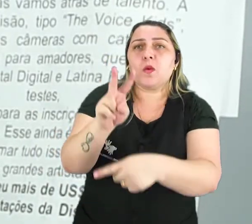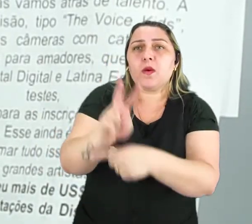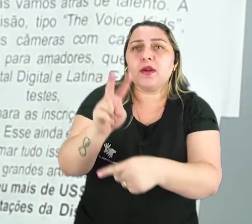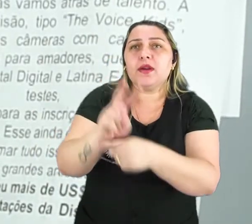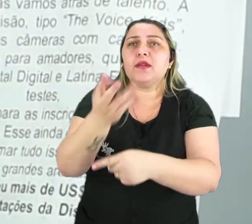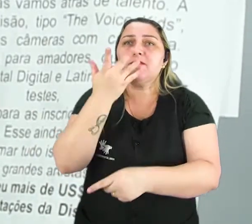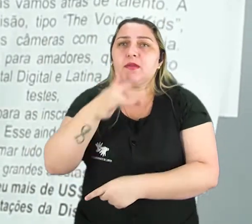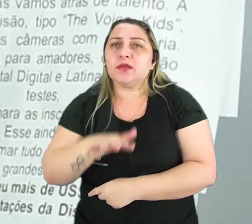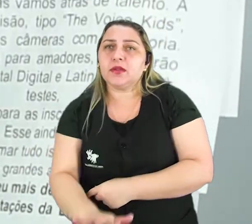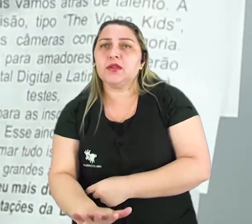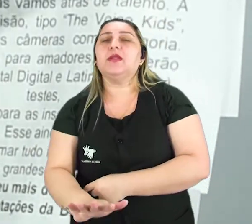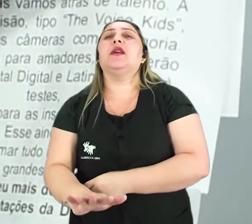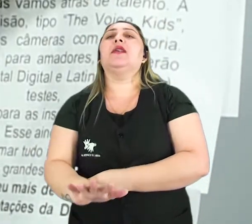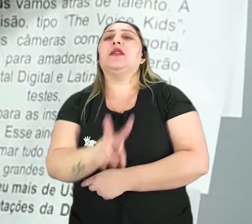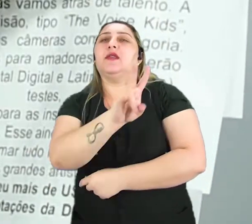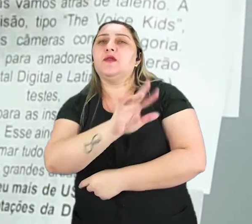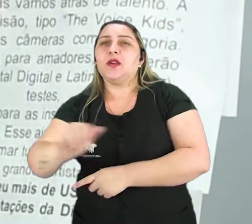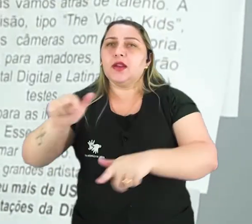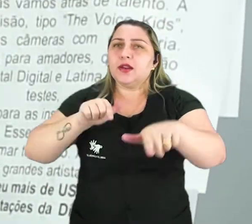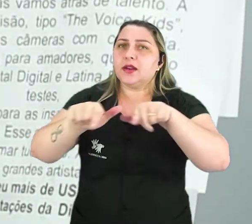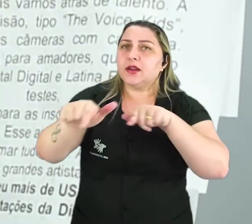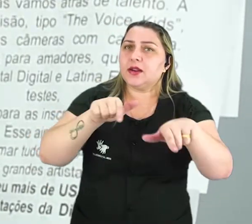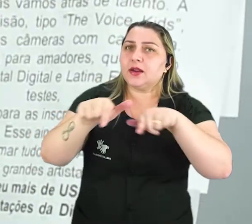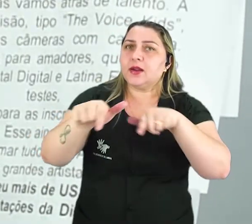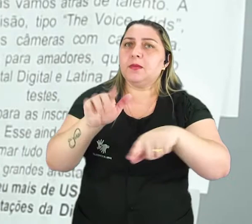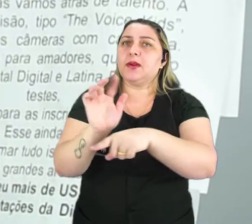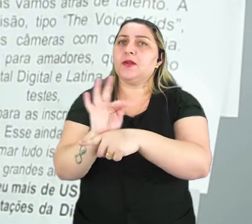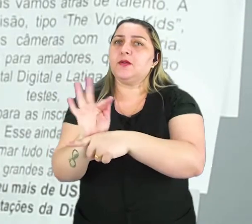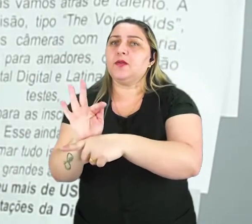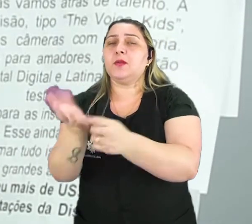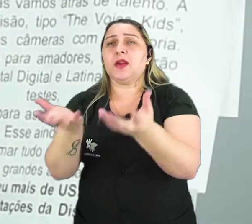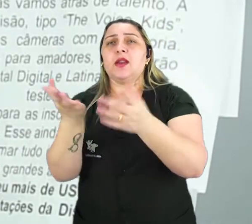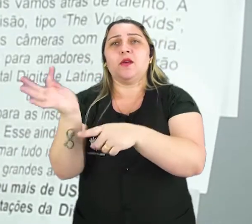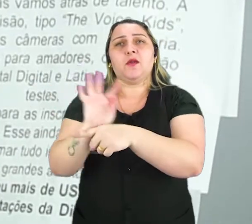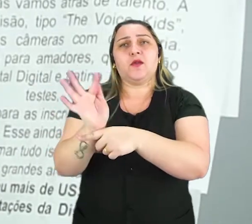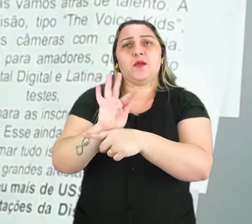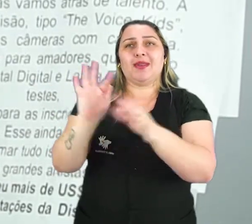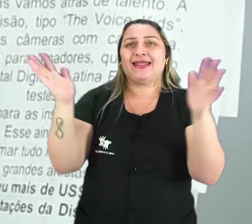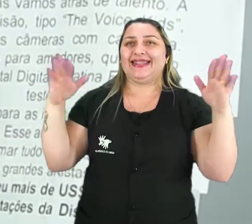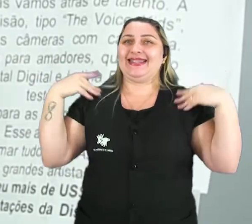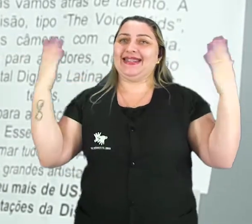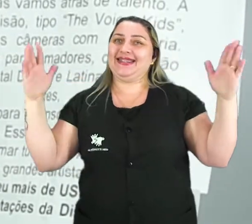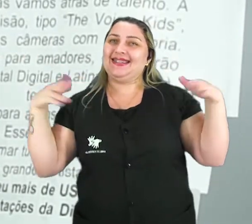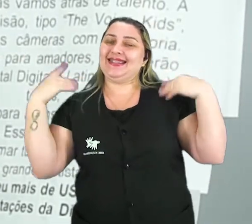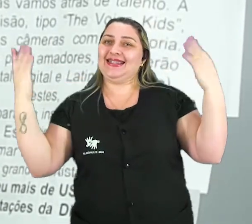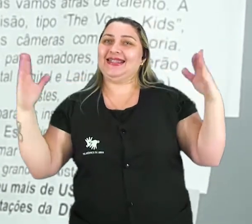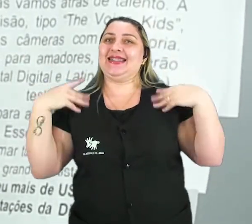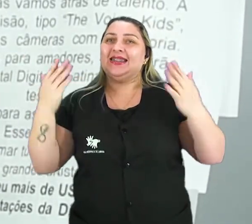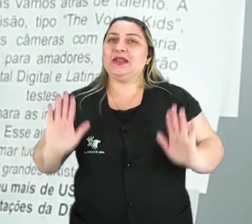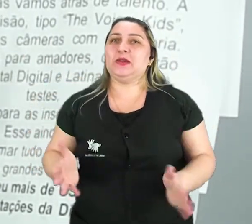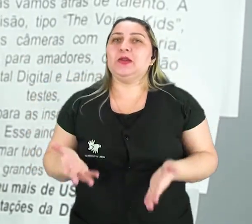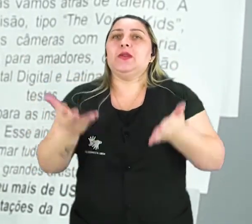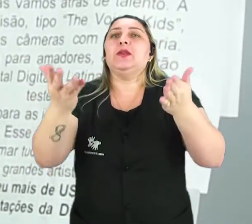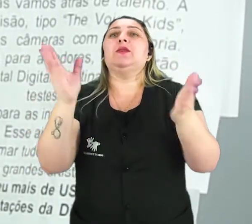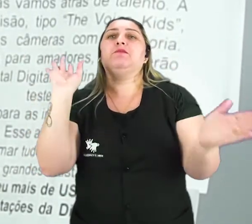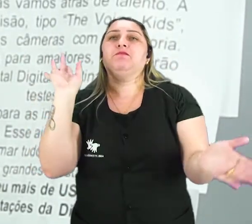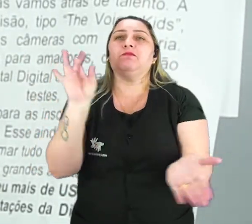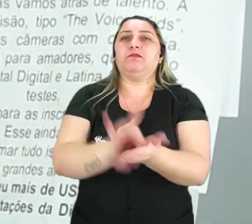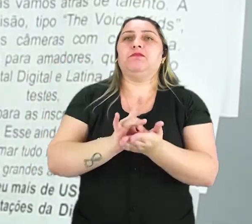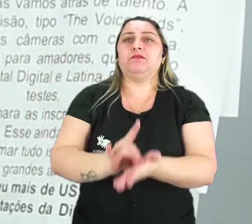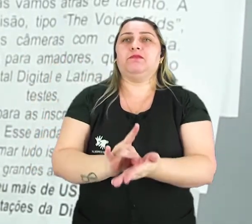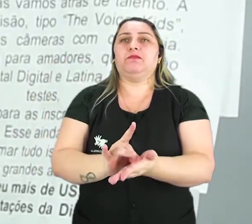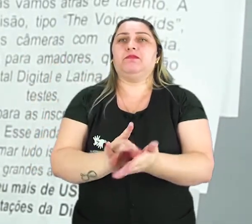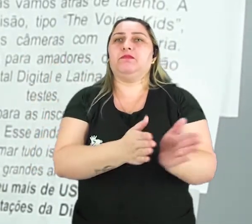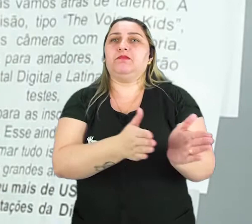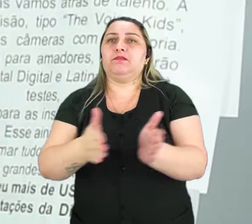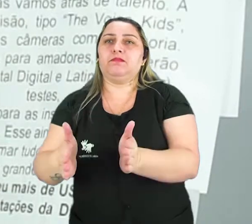da criançada que vai trabalhar no filme. Queremos um filme alegre, que inspire e que marque a época.